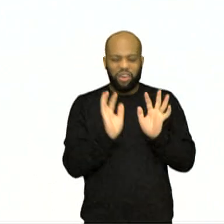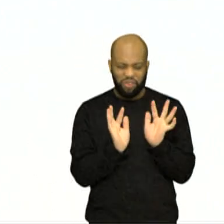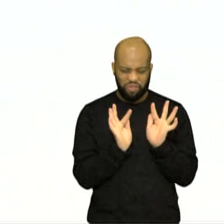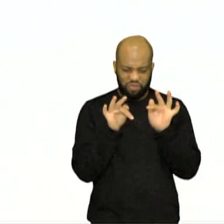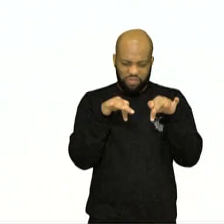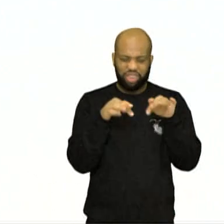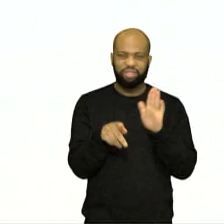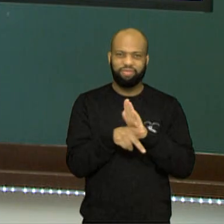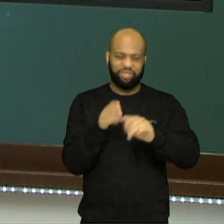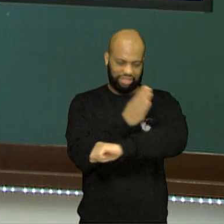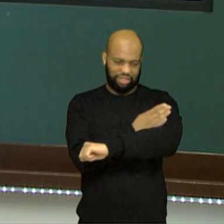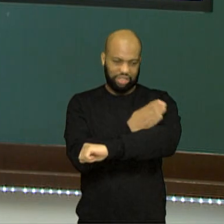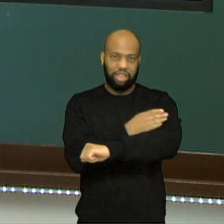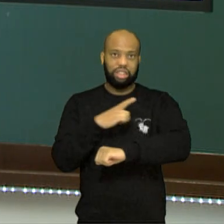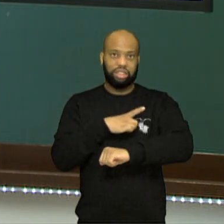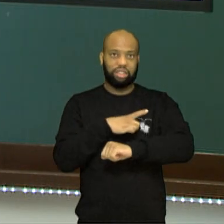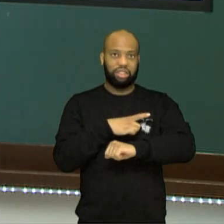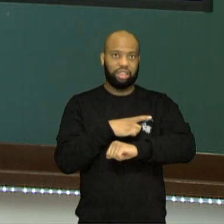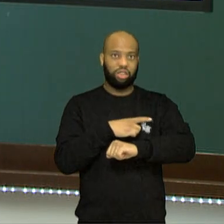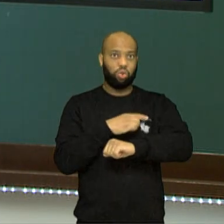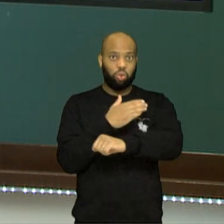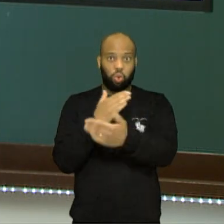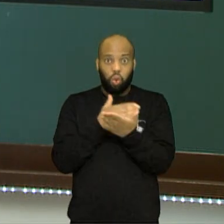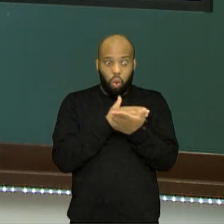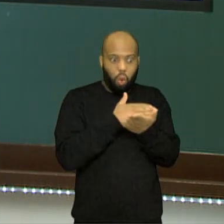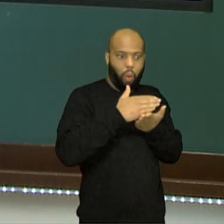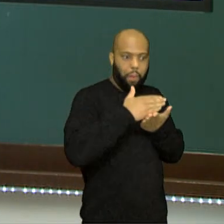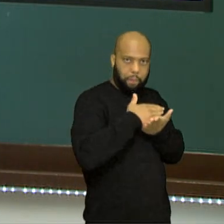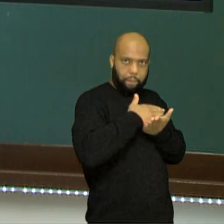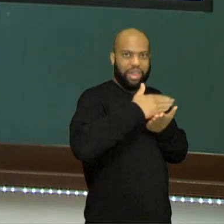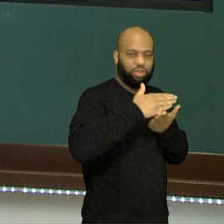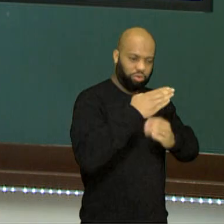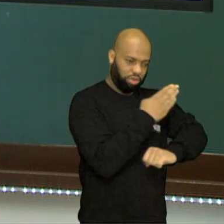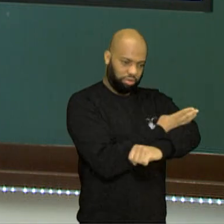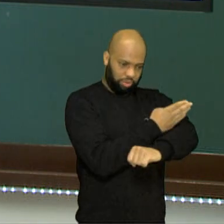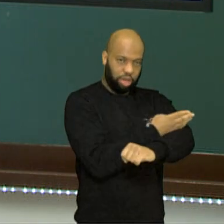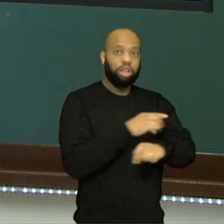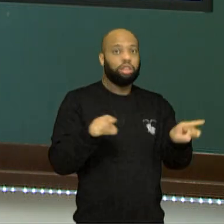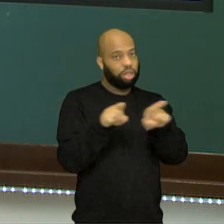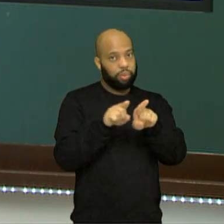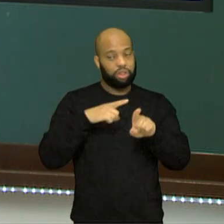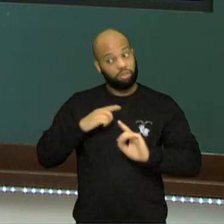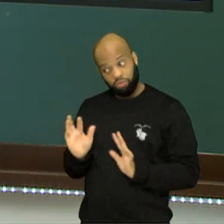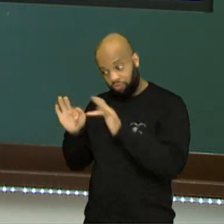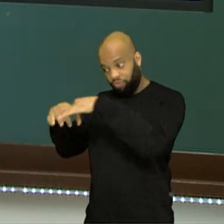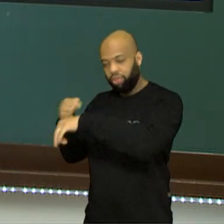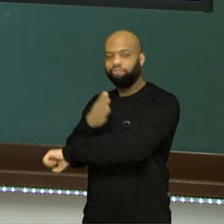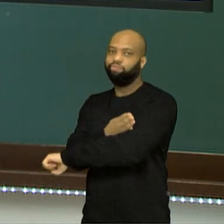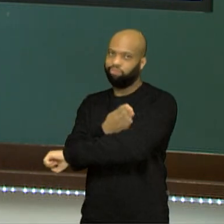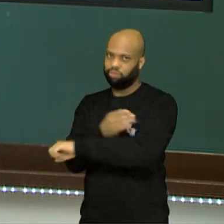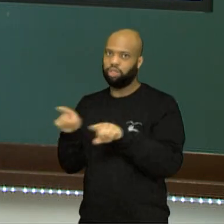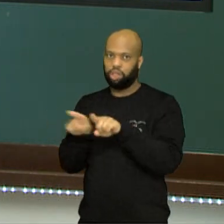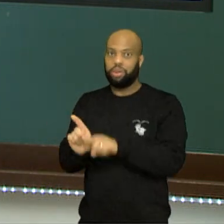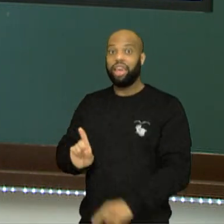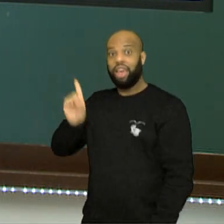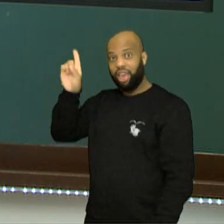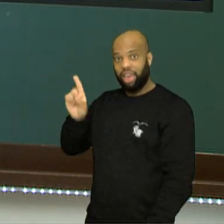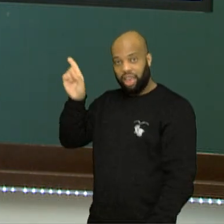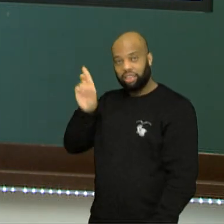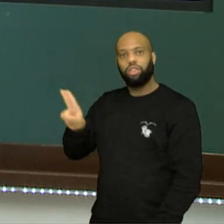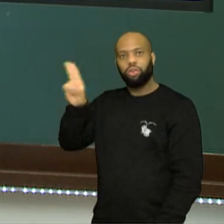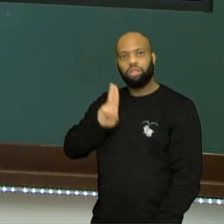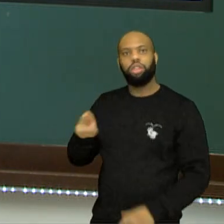Idade Média. Como eu falei, a gente tem a Alta Idade Média, que é lá o esplendor lá no início da Idade Média, e no fim a gente tem a Baixa Idade Média,